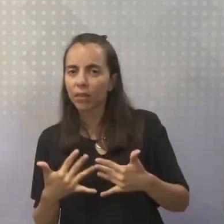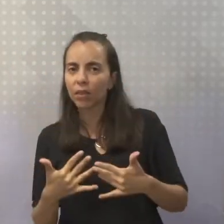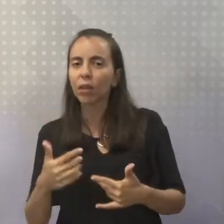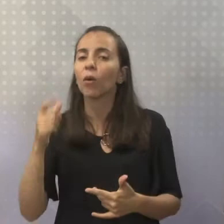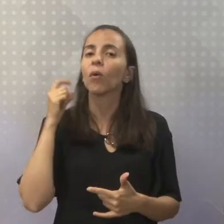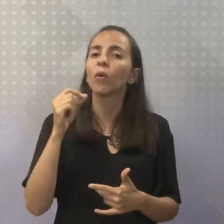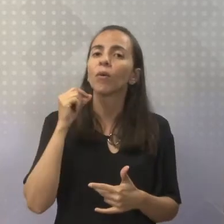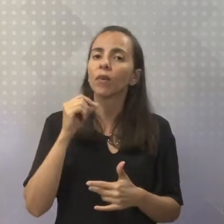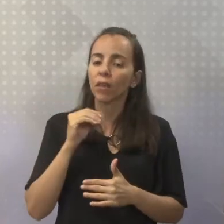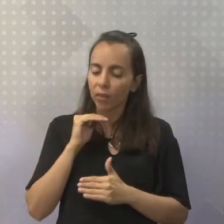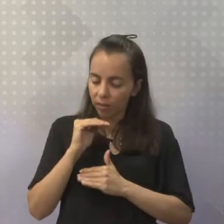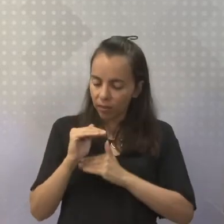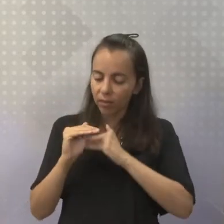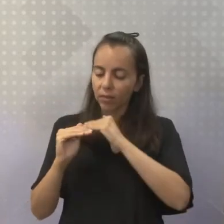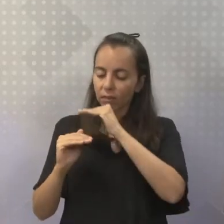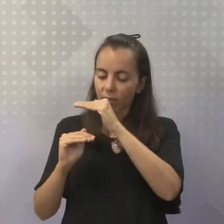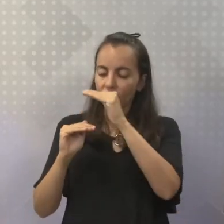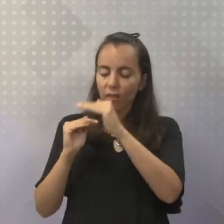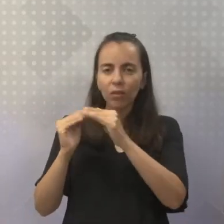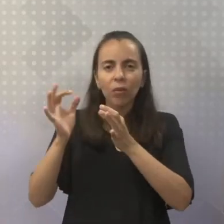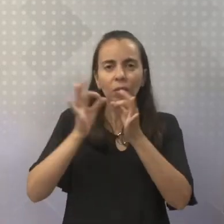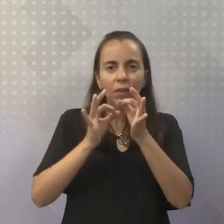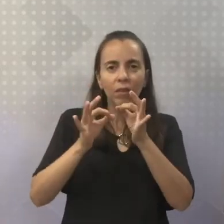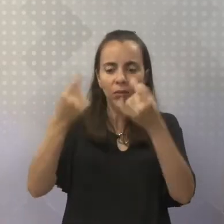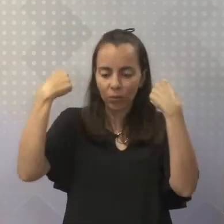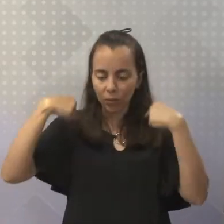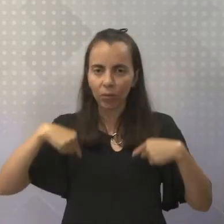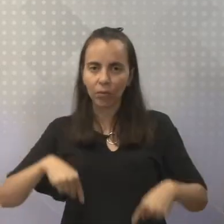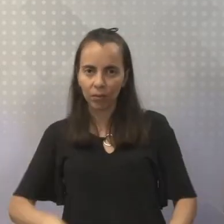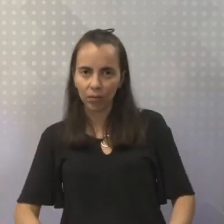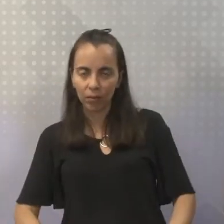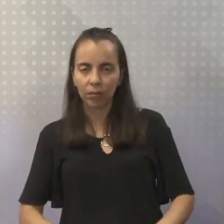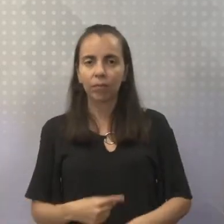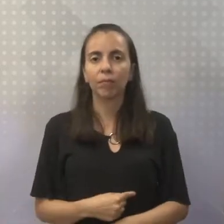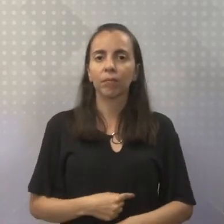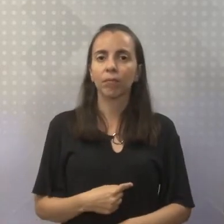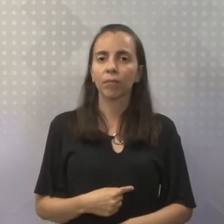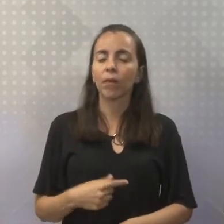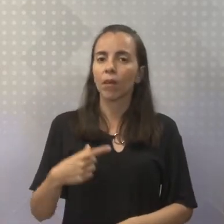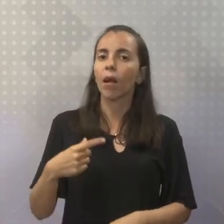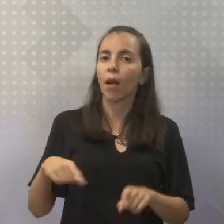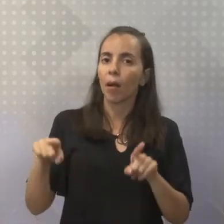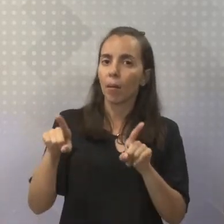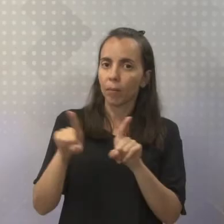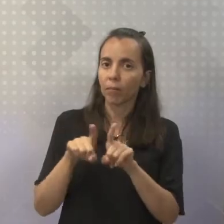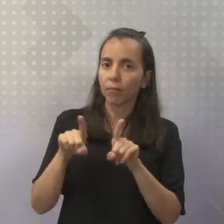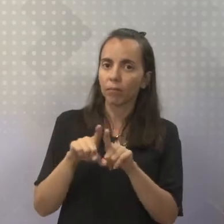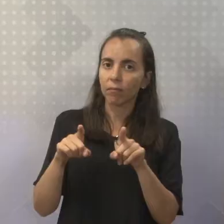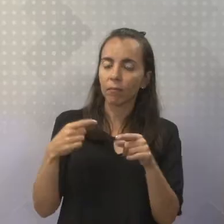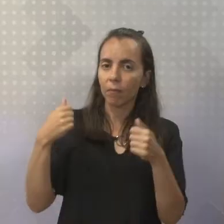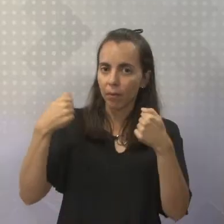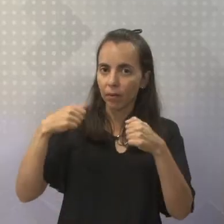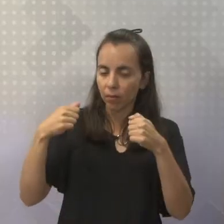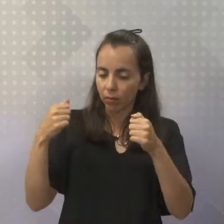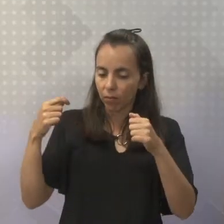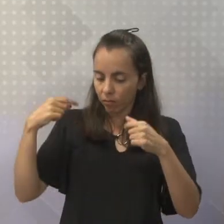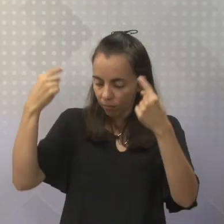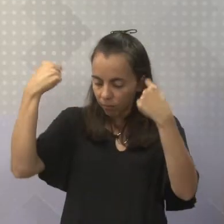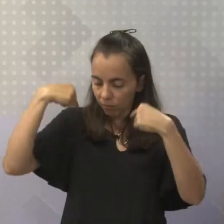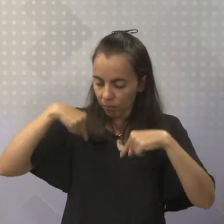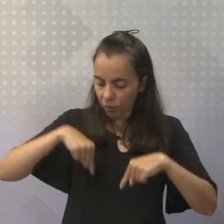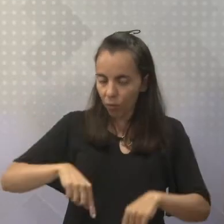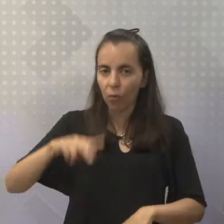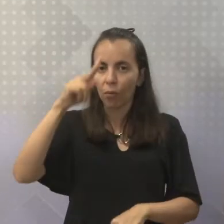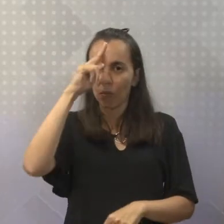os níveis de organização do nosso corpo, né? Nosso corpo, para formar um indivíduo, nós temos